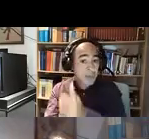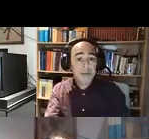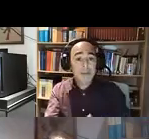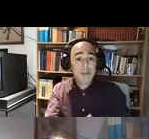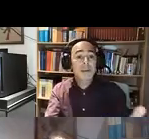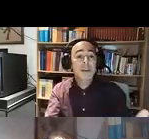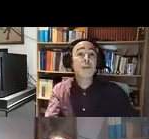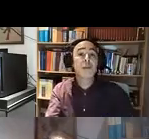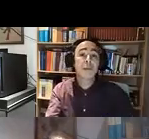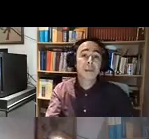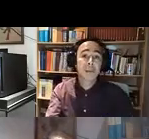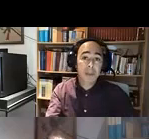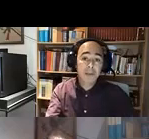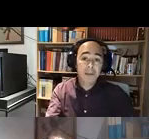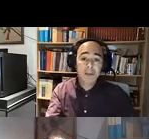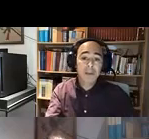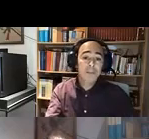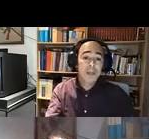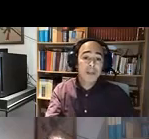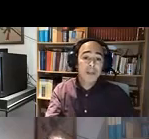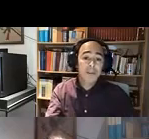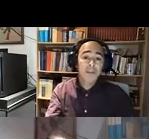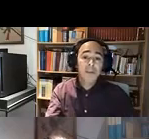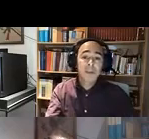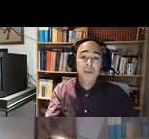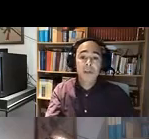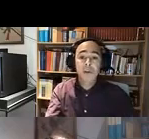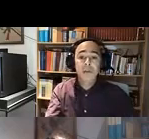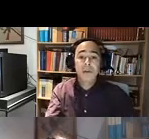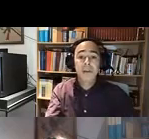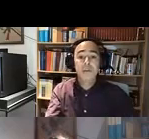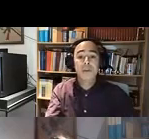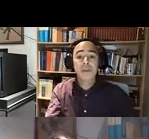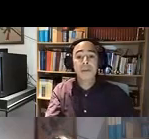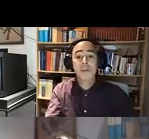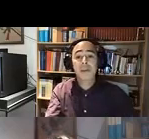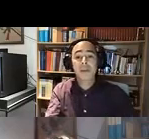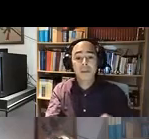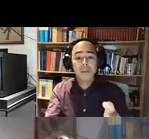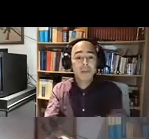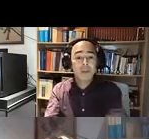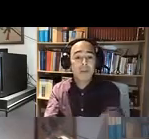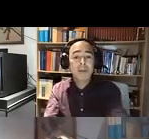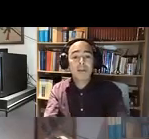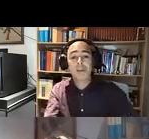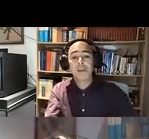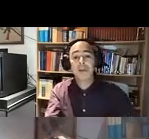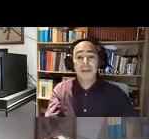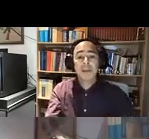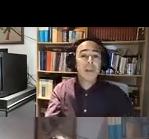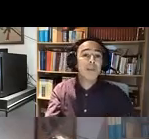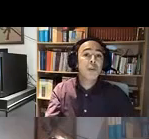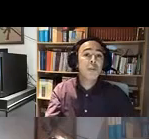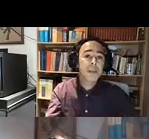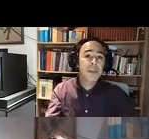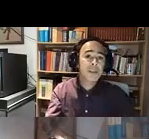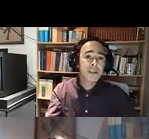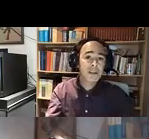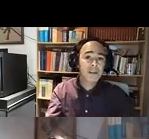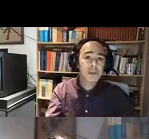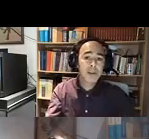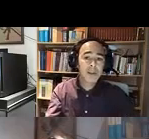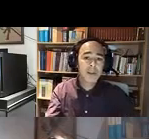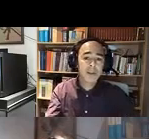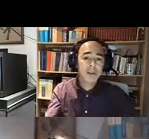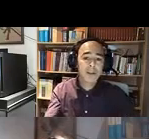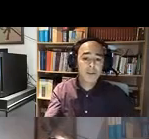Ecológico no México e sem o uso de pesticidas e temos amanhã validade Mundial significado bastante interesse tocar no assunto dos campeões mundiais